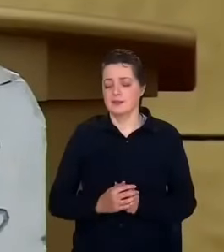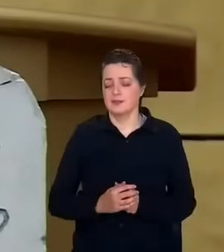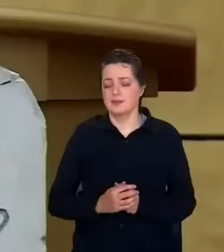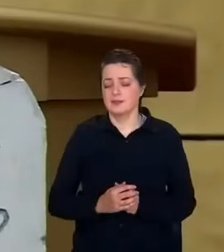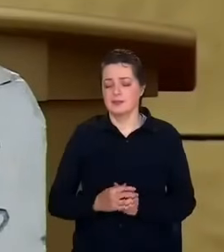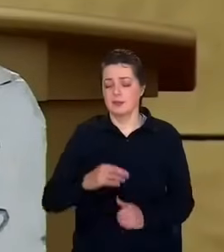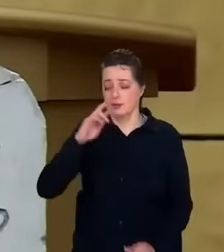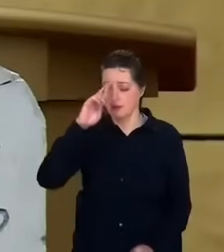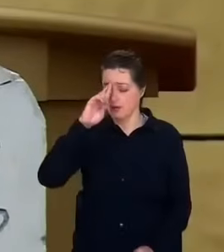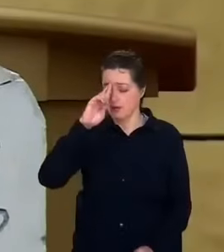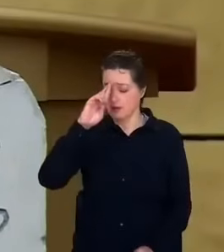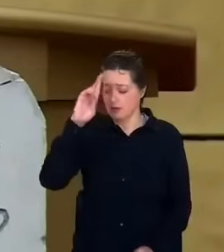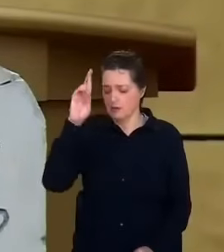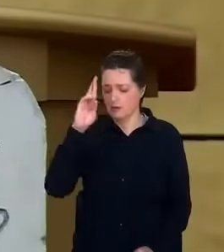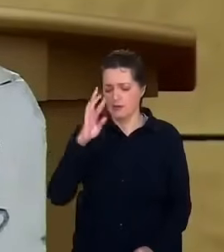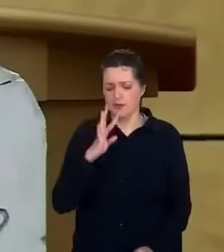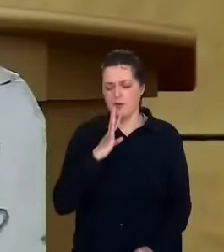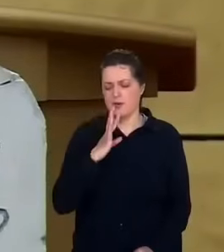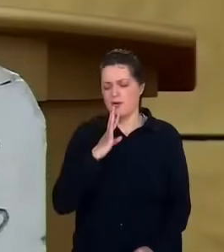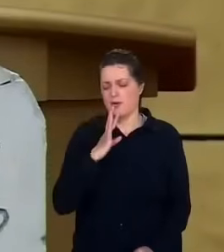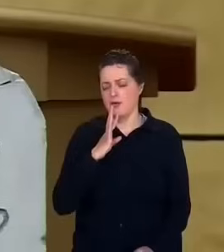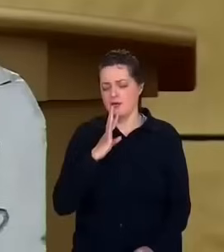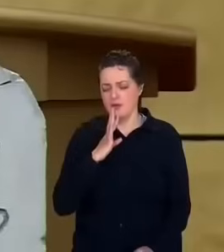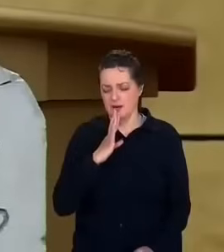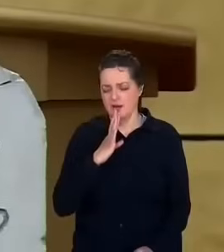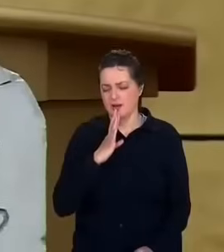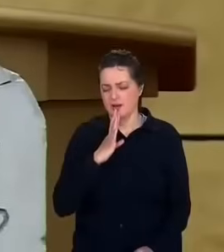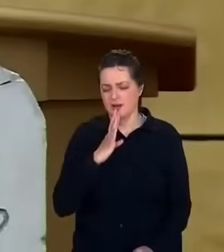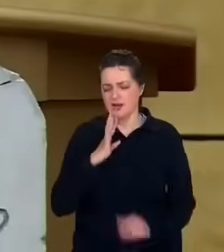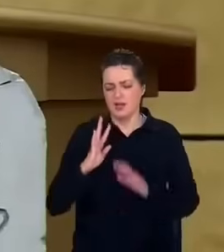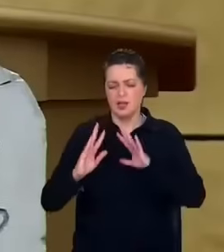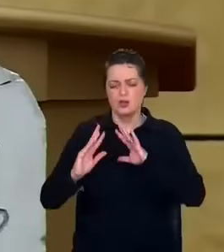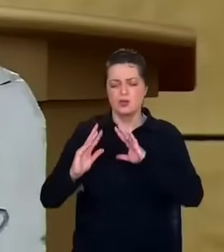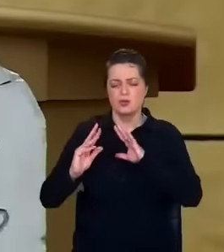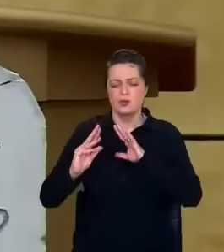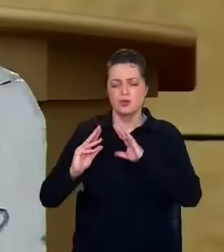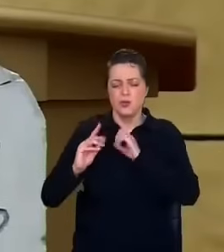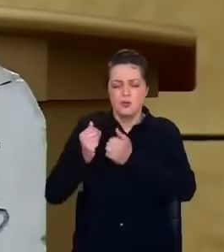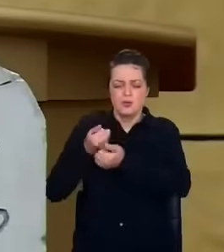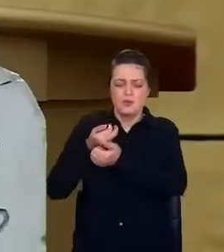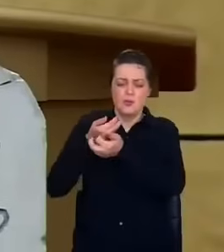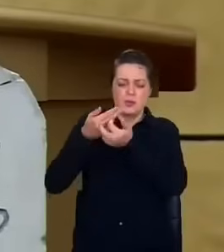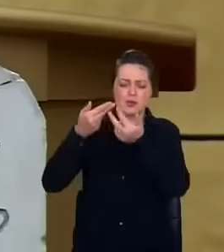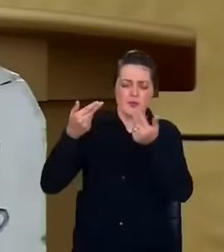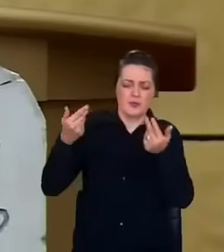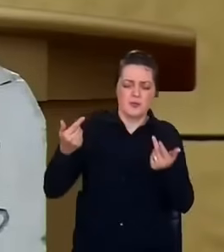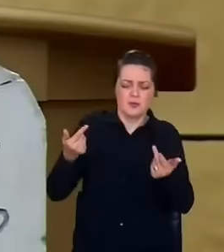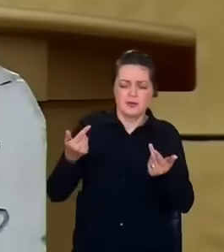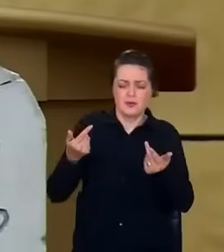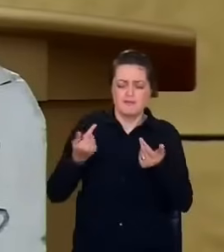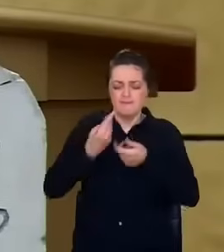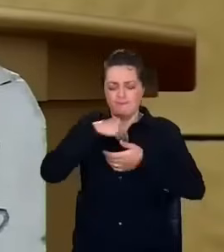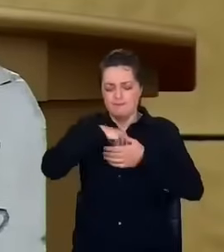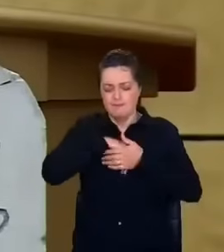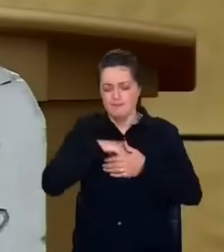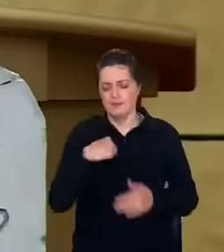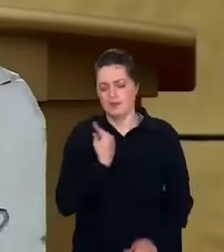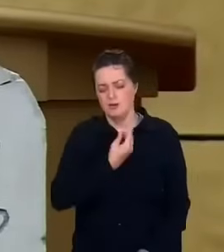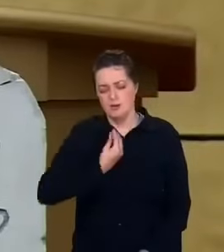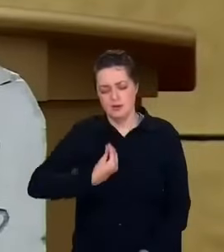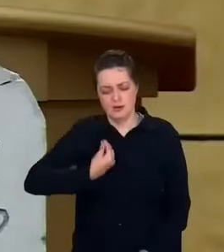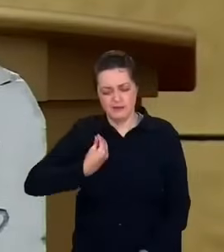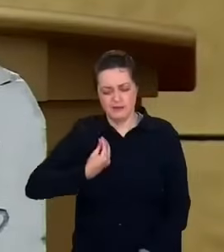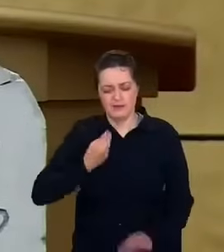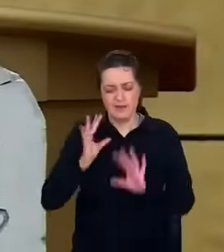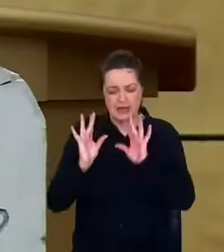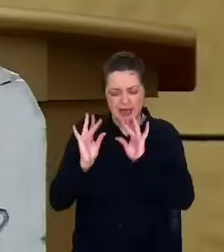tudo, tudo, tudo o que nós passamos dentro de nós. Os mínimos